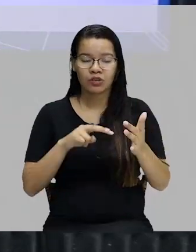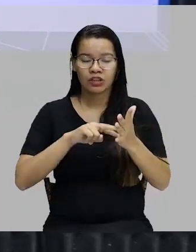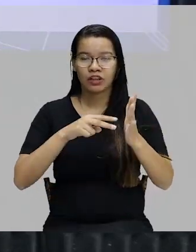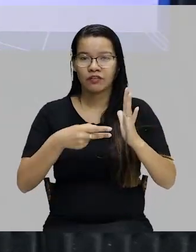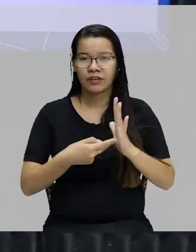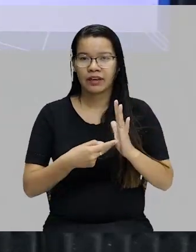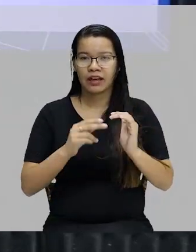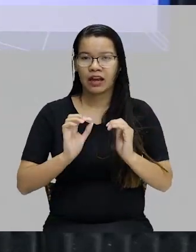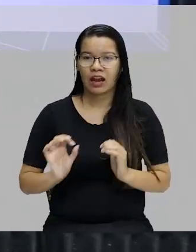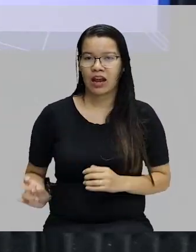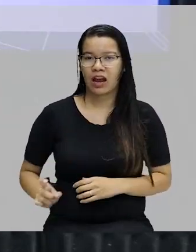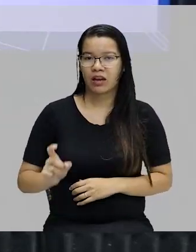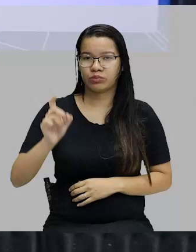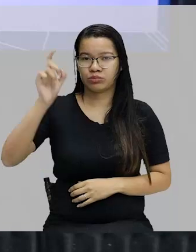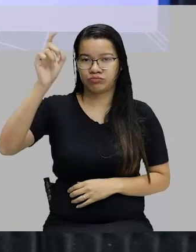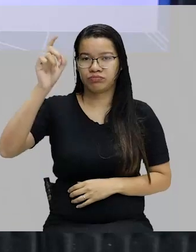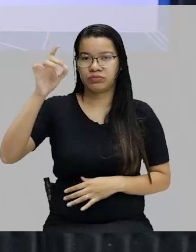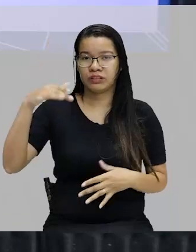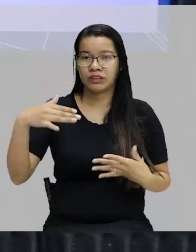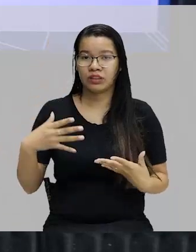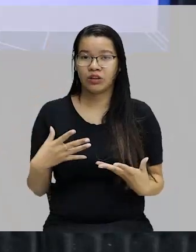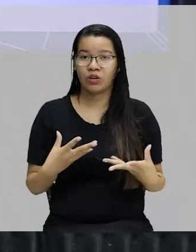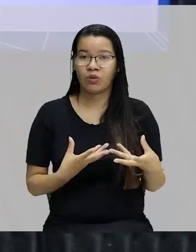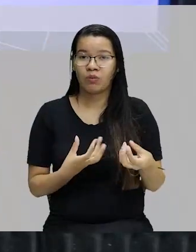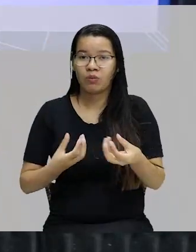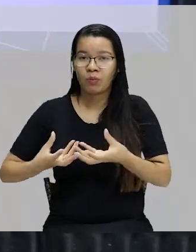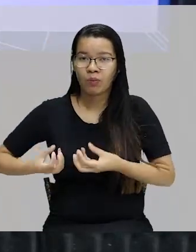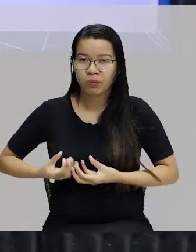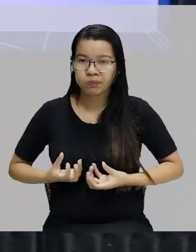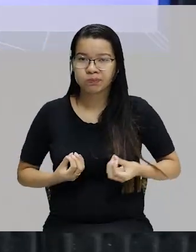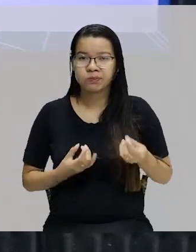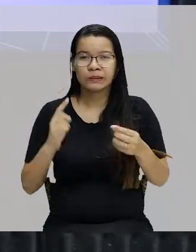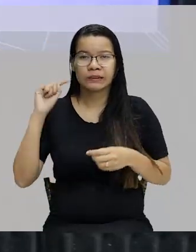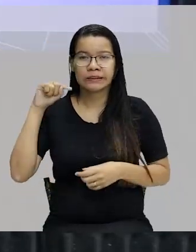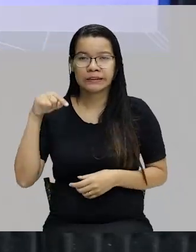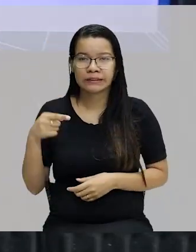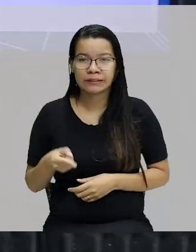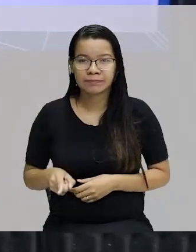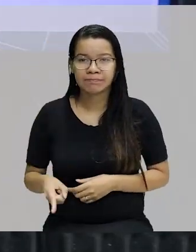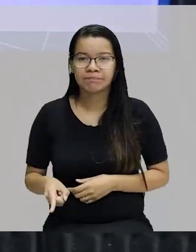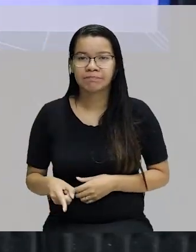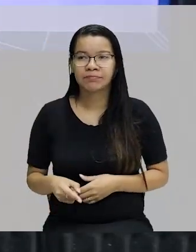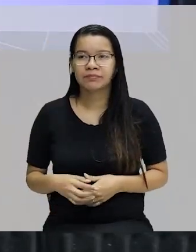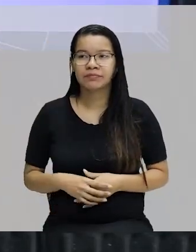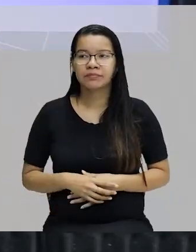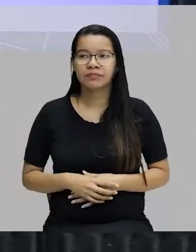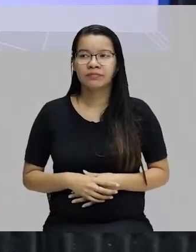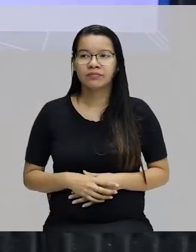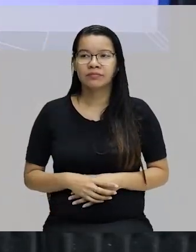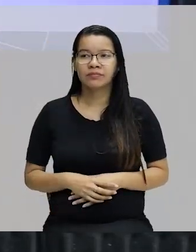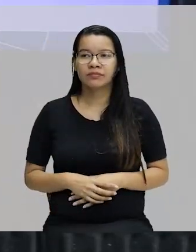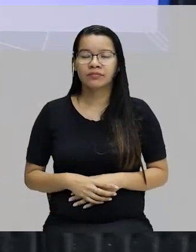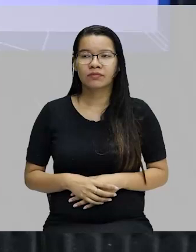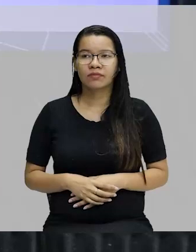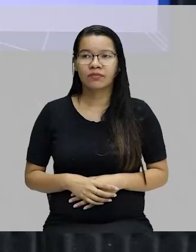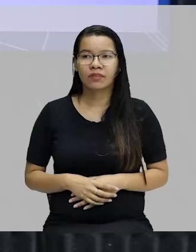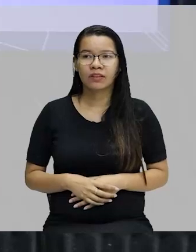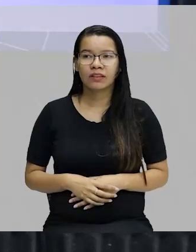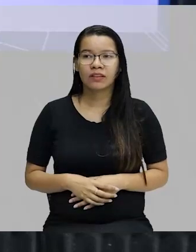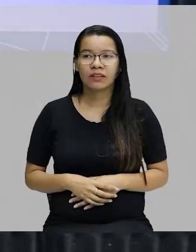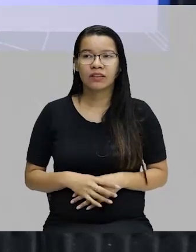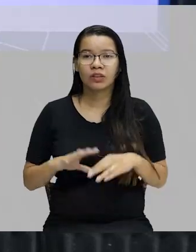Very, muito. Então, esse muito dá intensidade ao adjetivo alto, tá bom? Então, ele modifica,